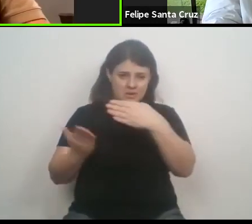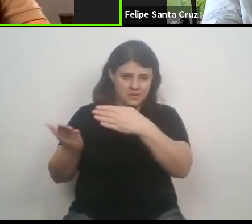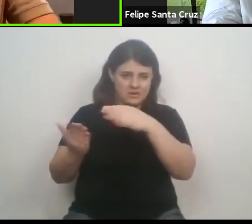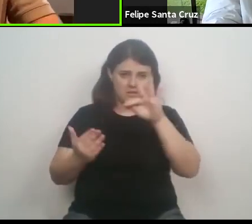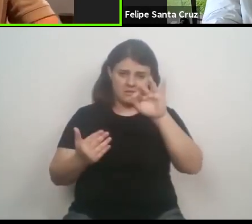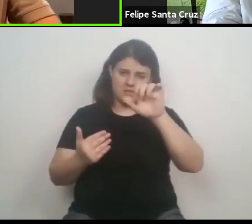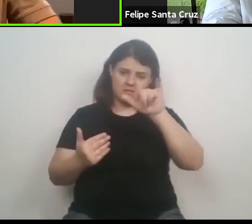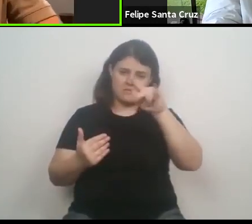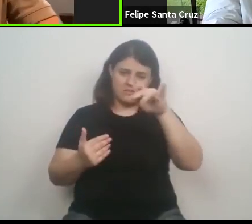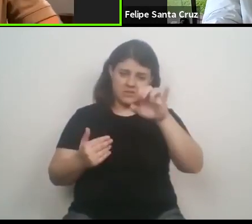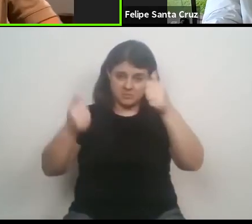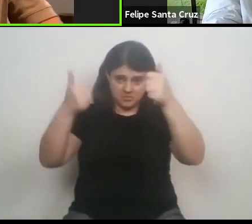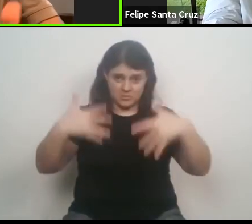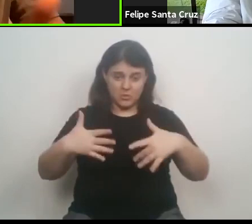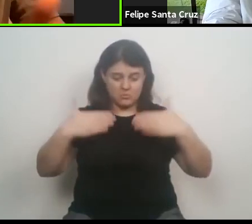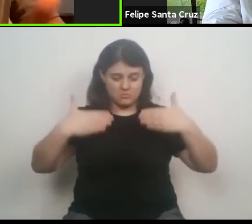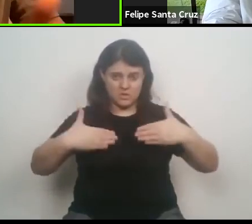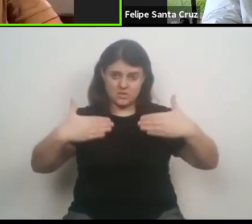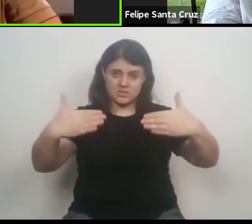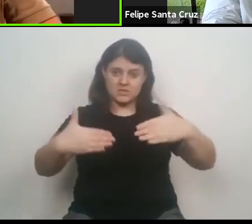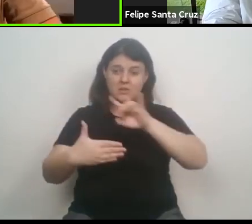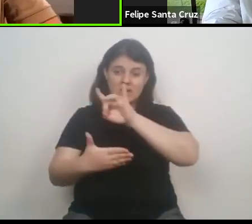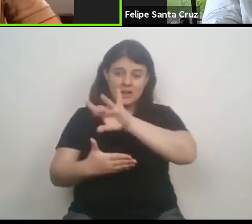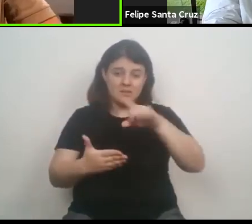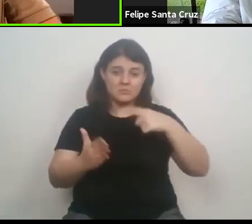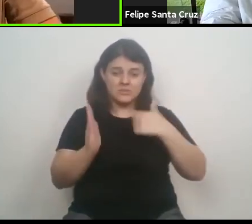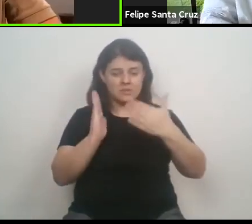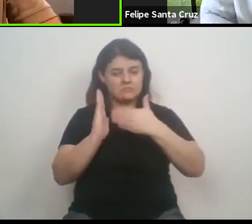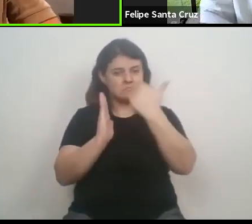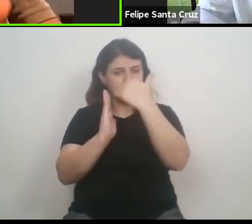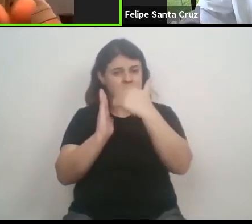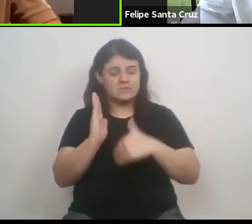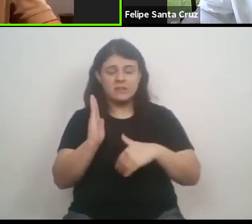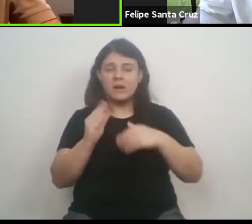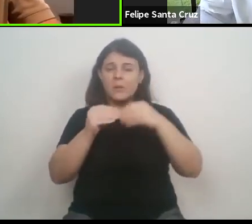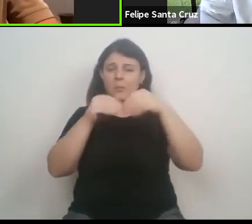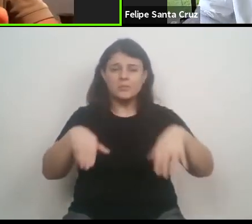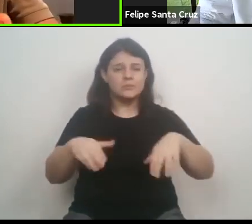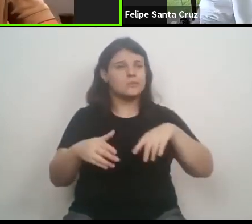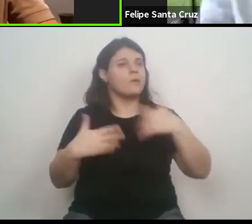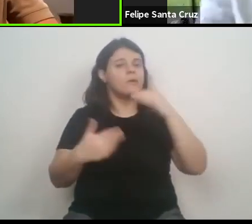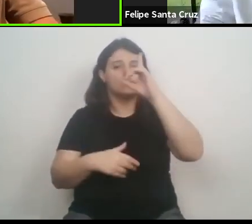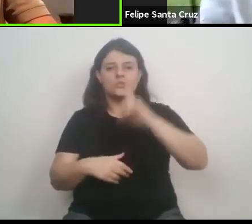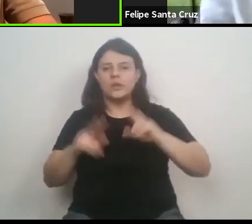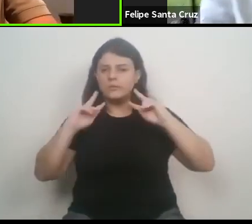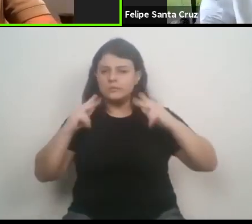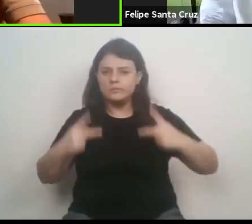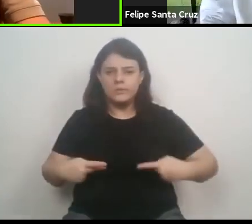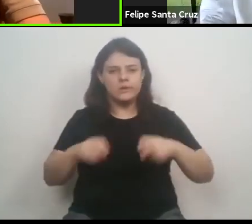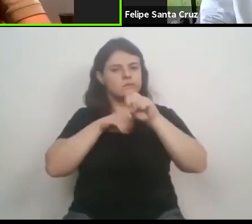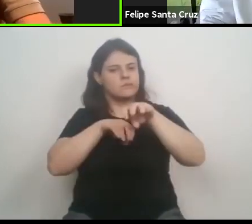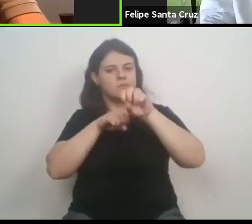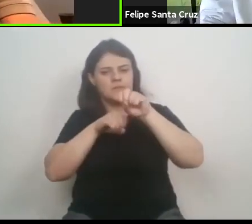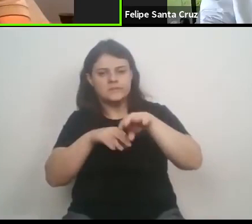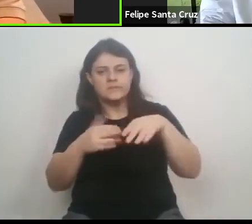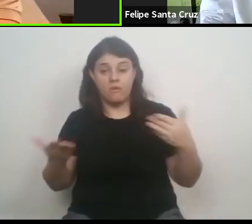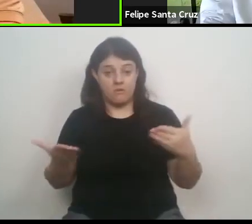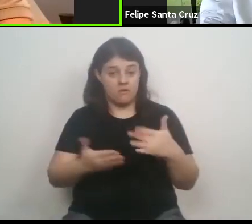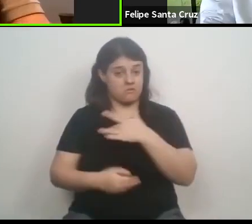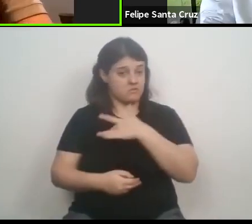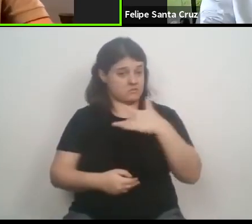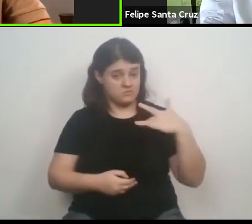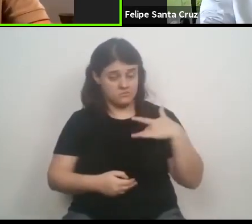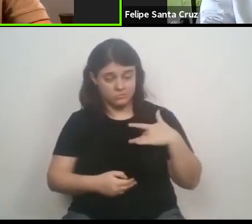ministério é responsável por uma agenda destrutiva, seja direitos humanos, educação, agora